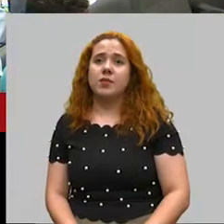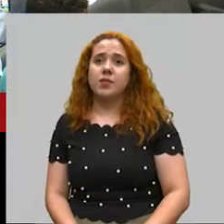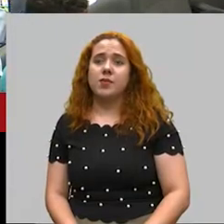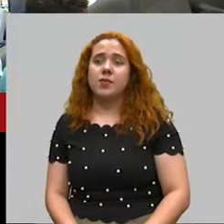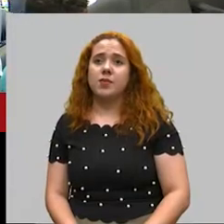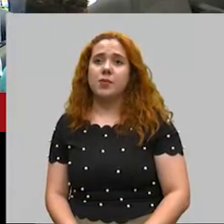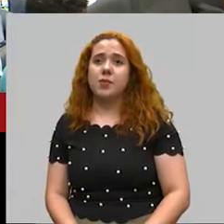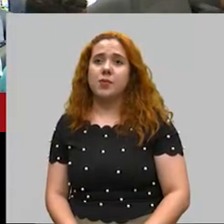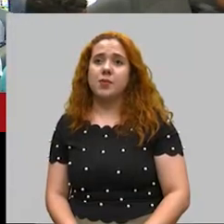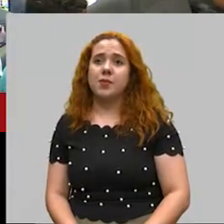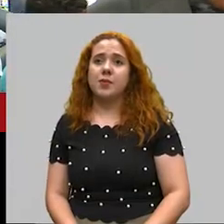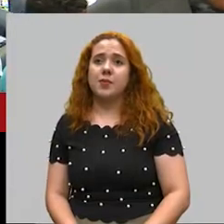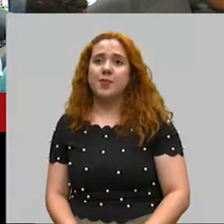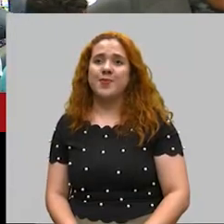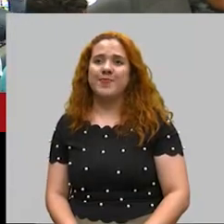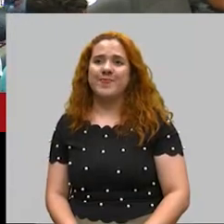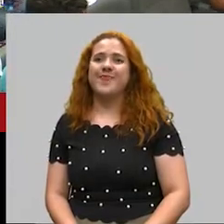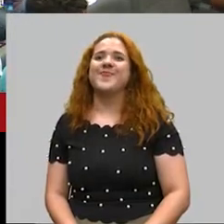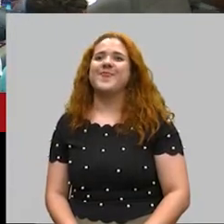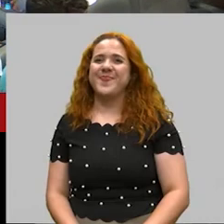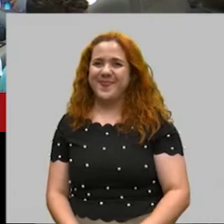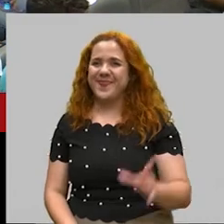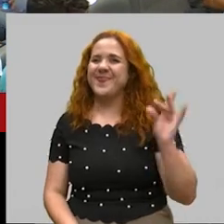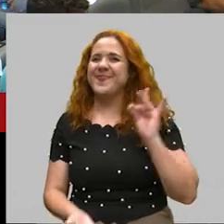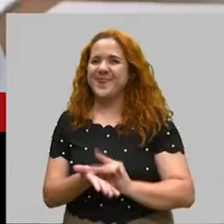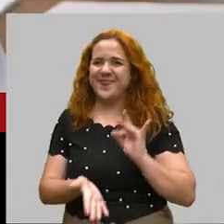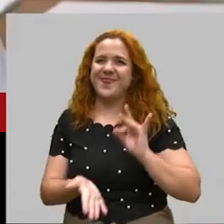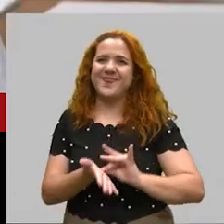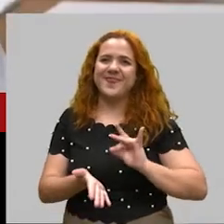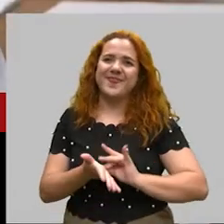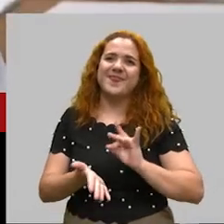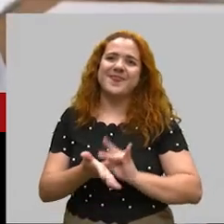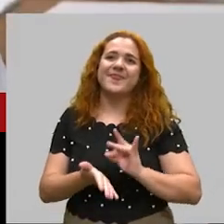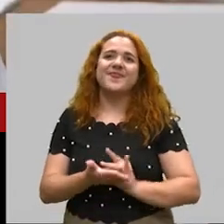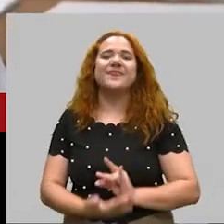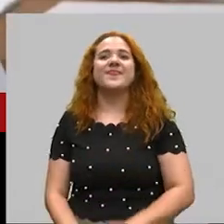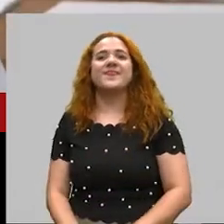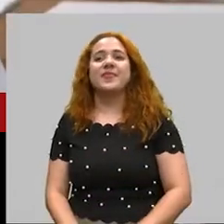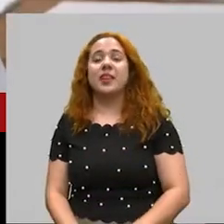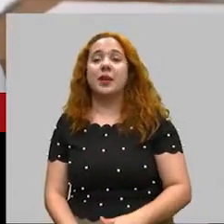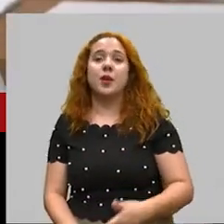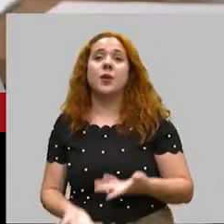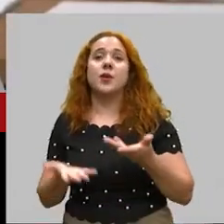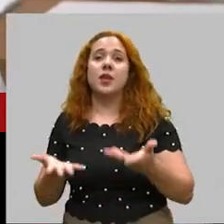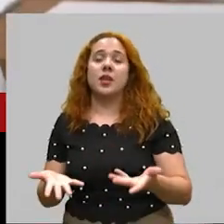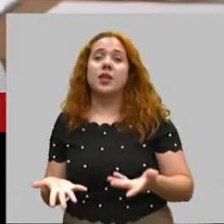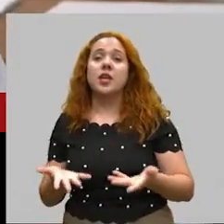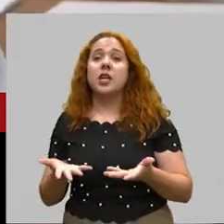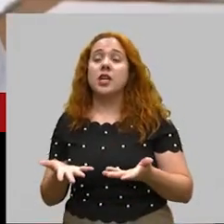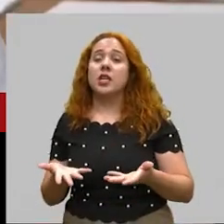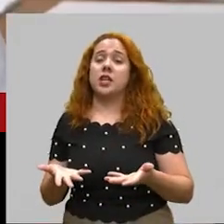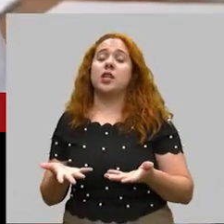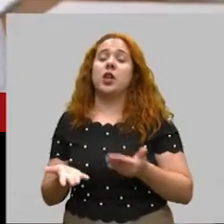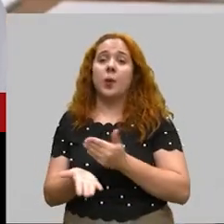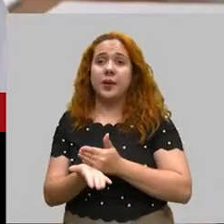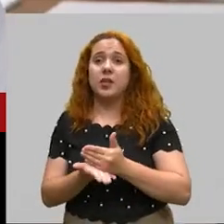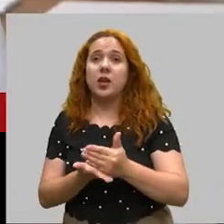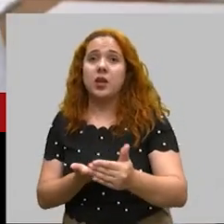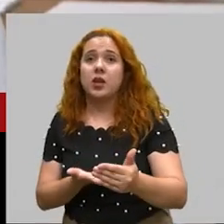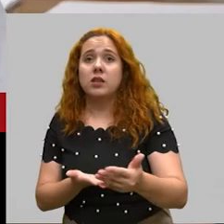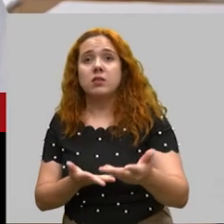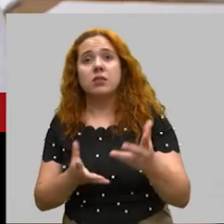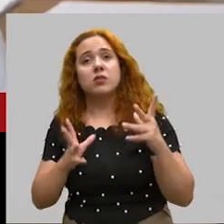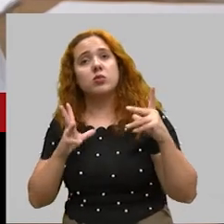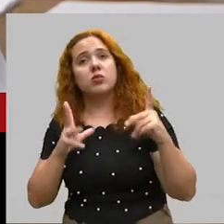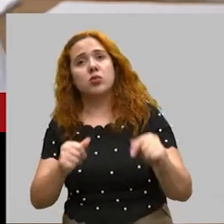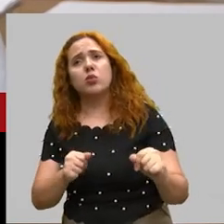tá É isso aí pessoal então a gente gostaria muito iniciando aqui a gente gostaria muito que todos vocês